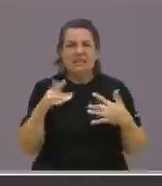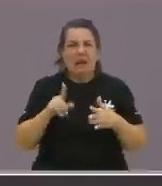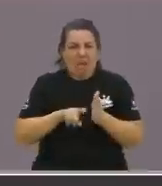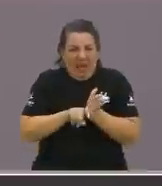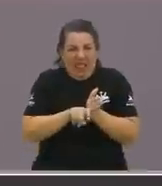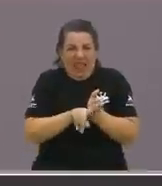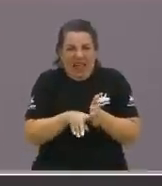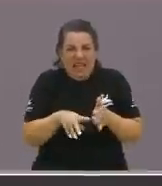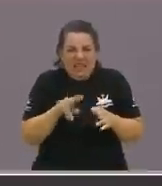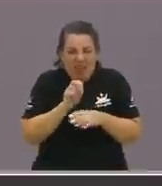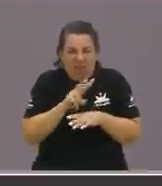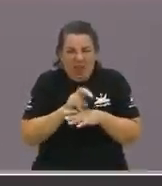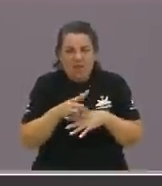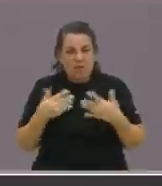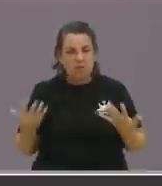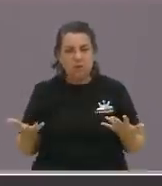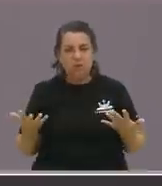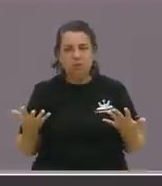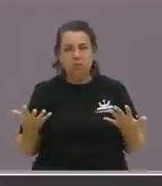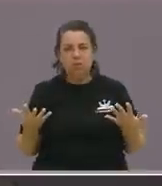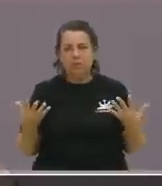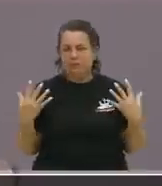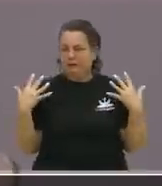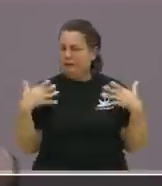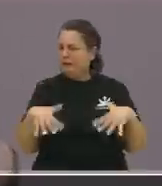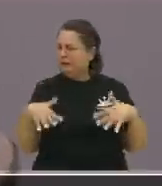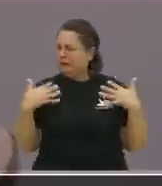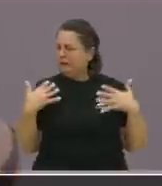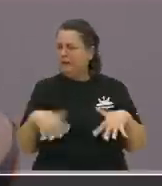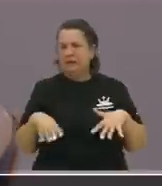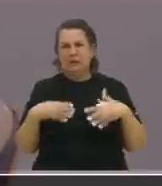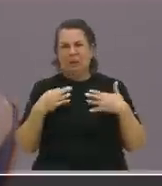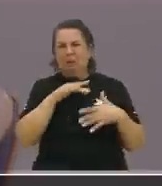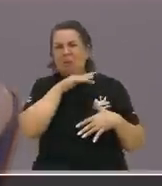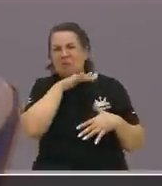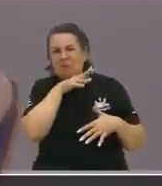bactérias, de infecções.